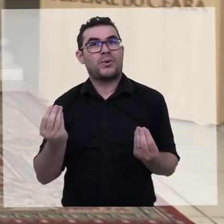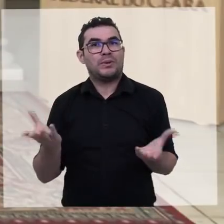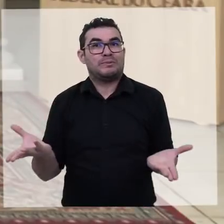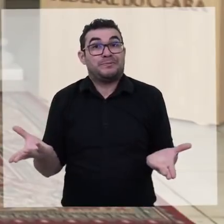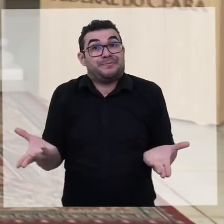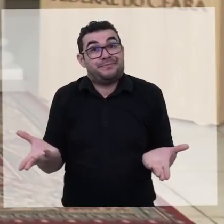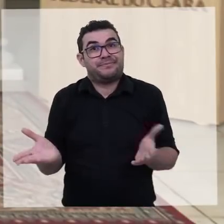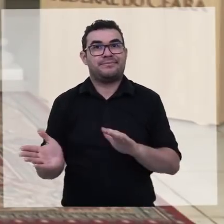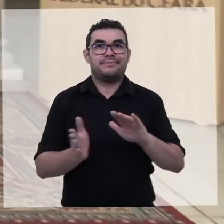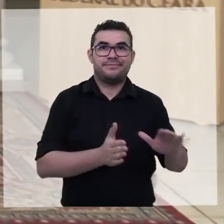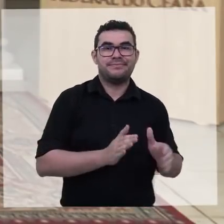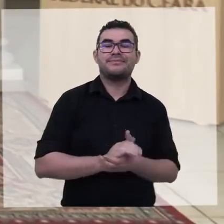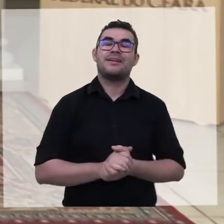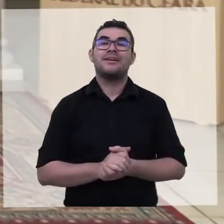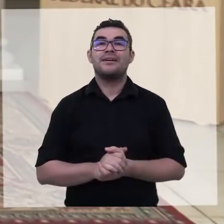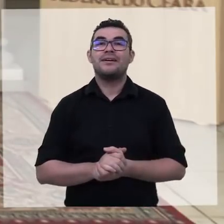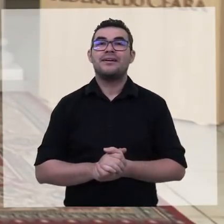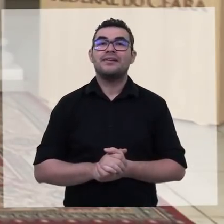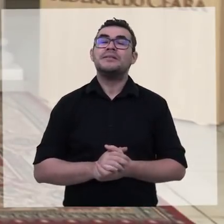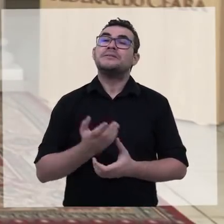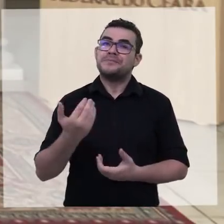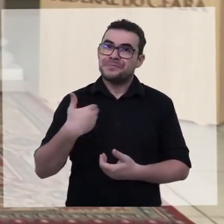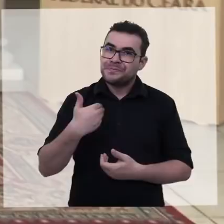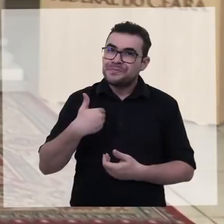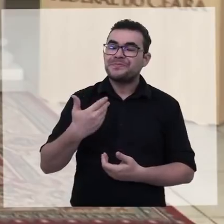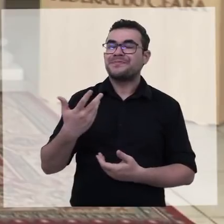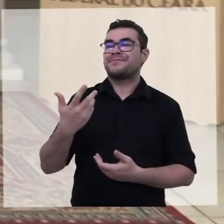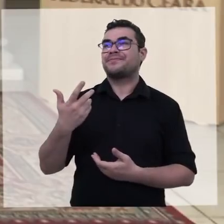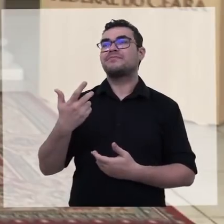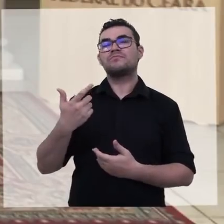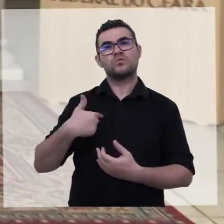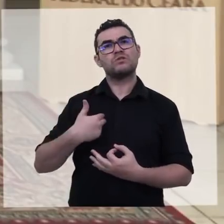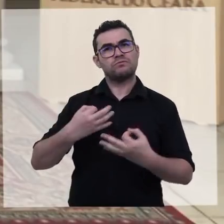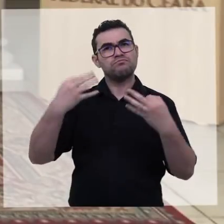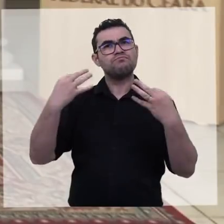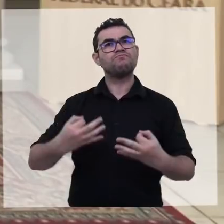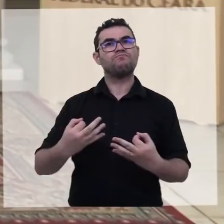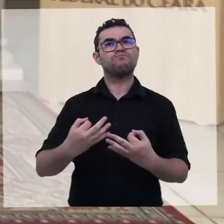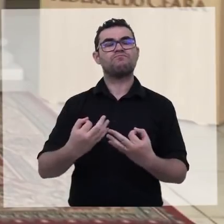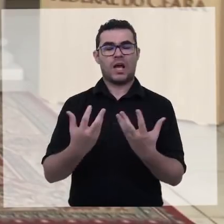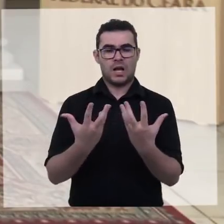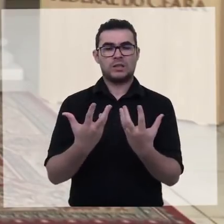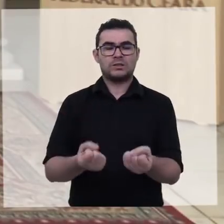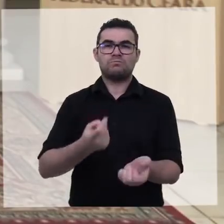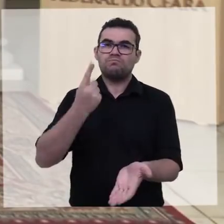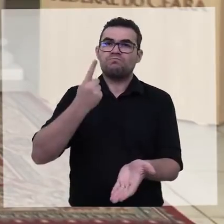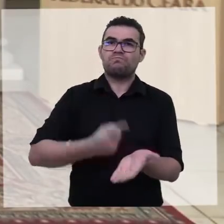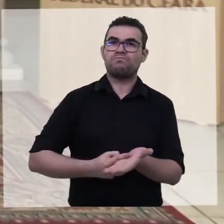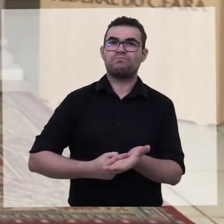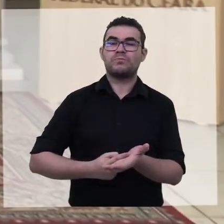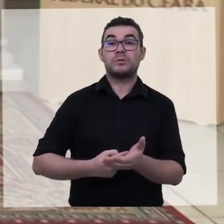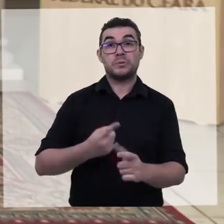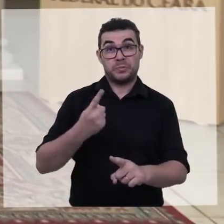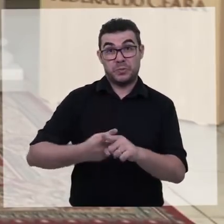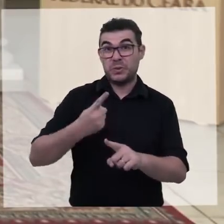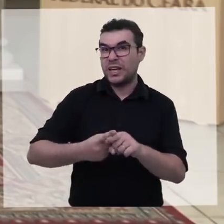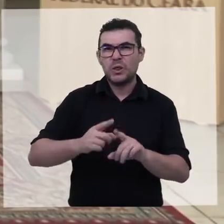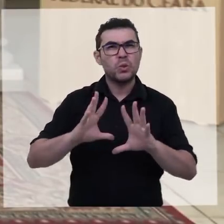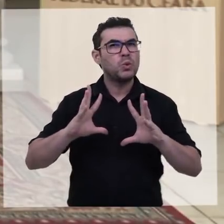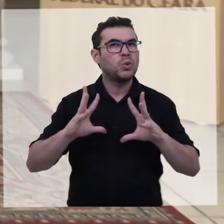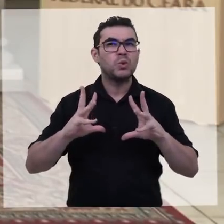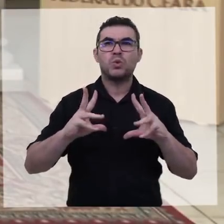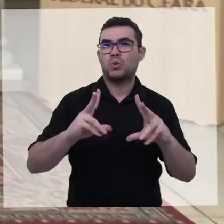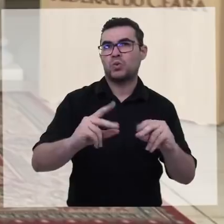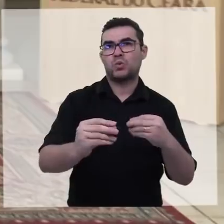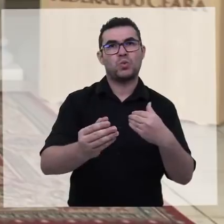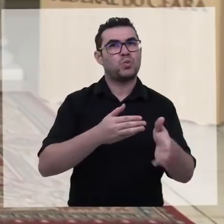história. Aí, pronto. E eu tinha o compromisso seguinte. Se eu considerasse, porque eu